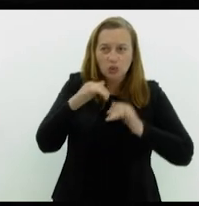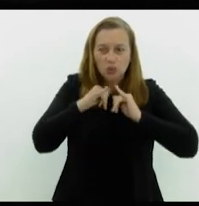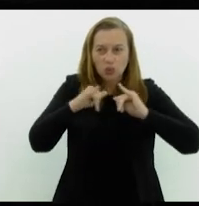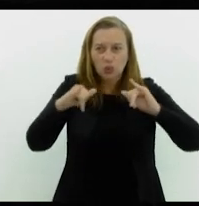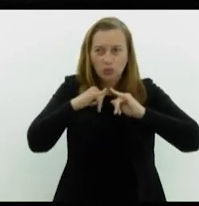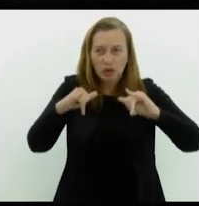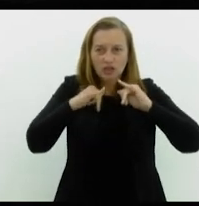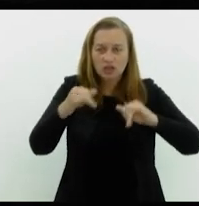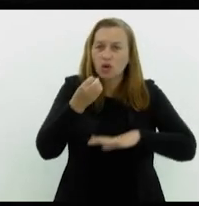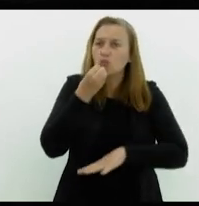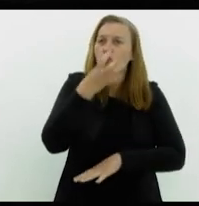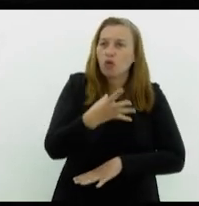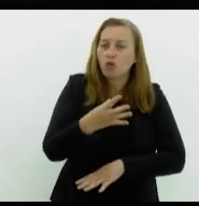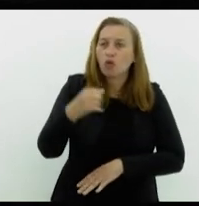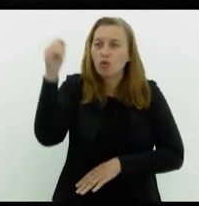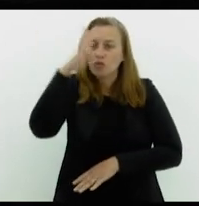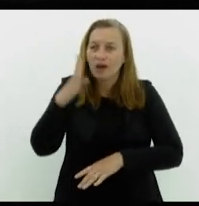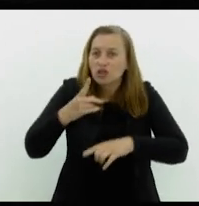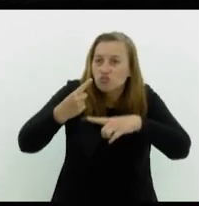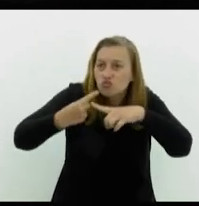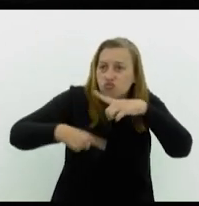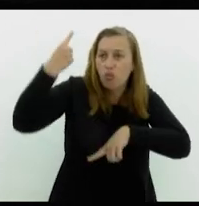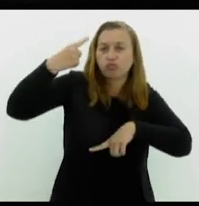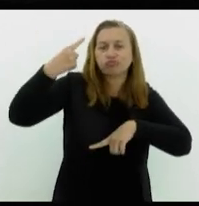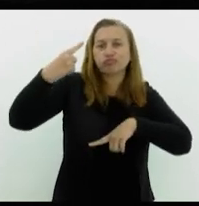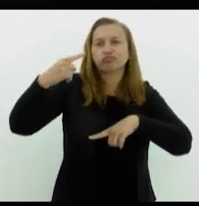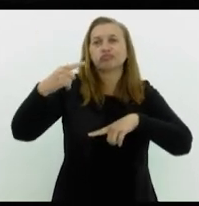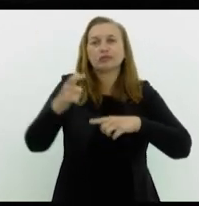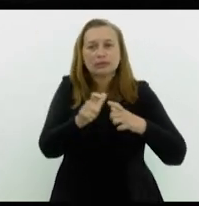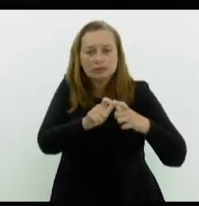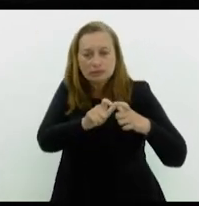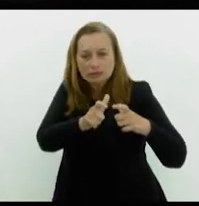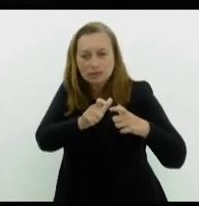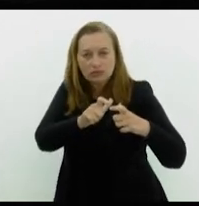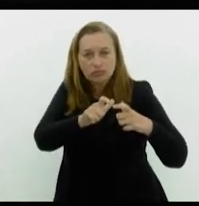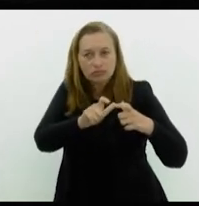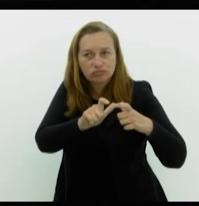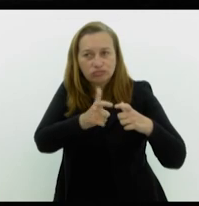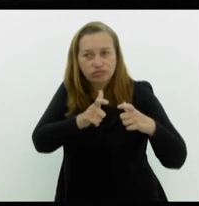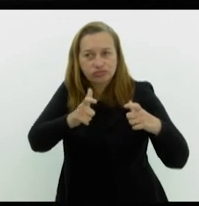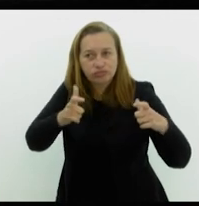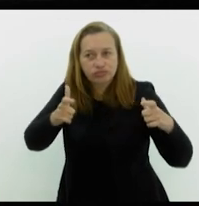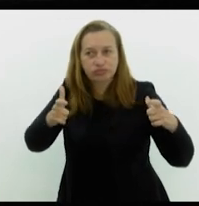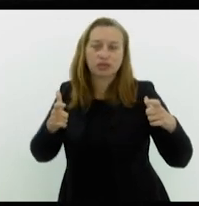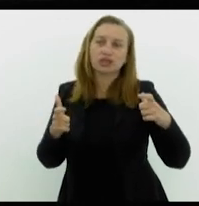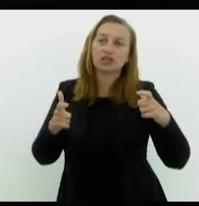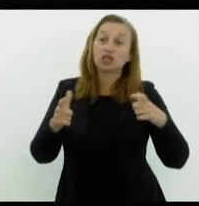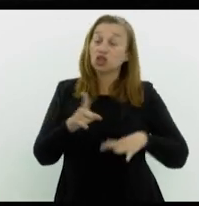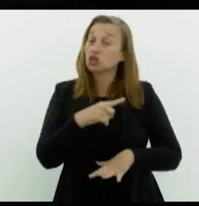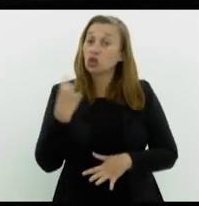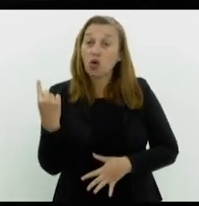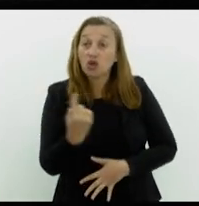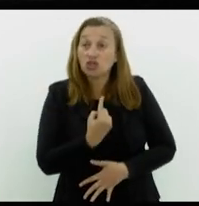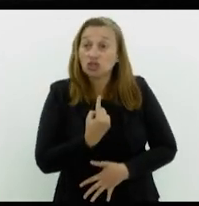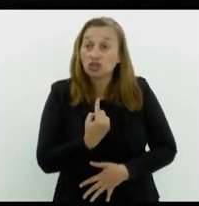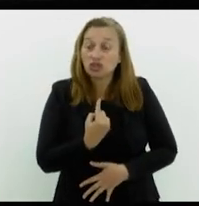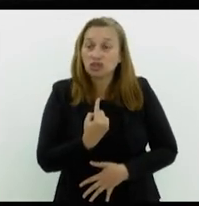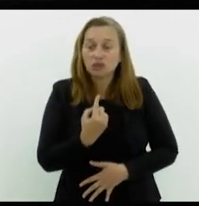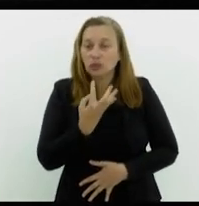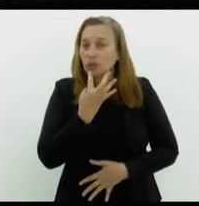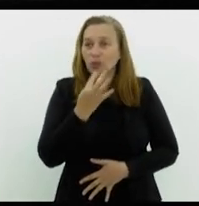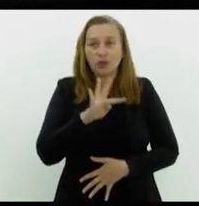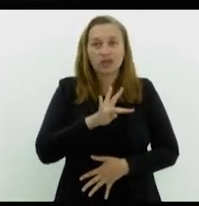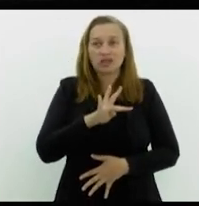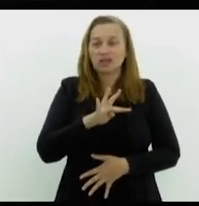boa, o Brasil alavancava e cresceria de tal magnitude que nós não